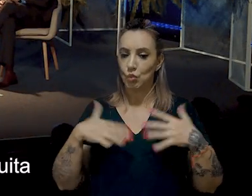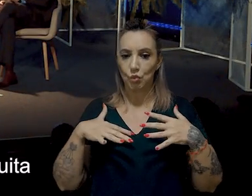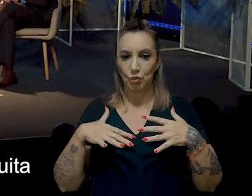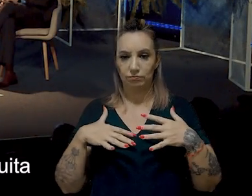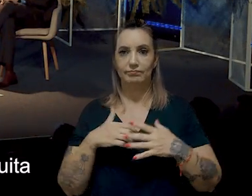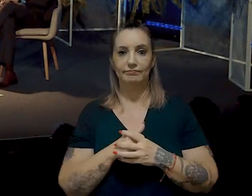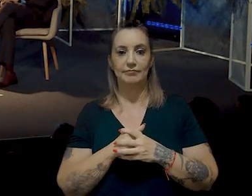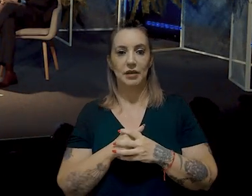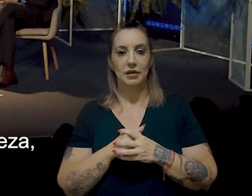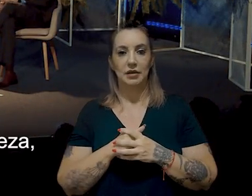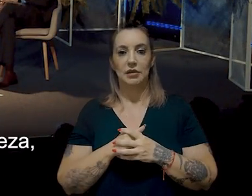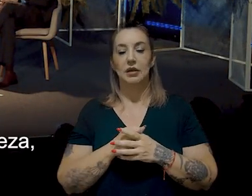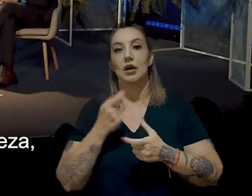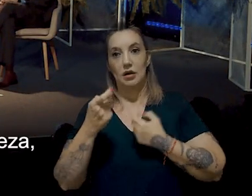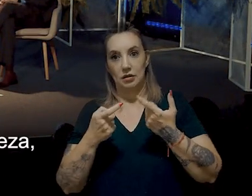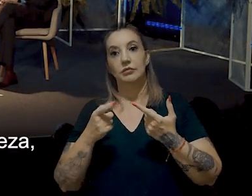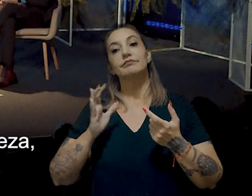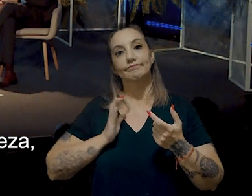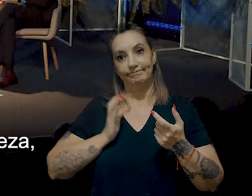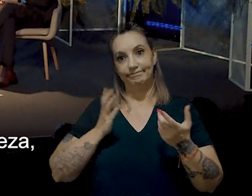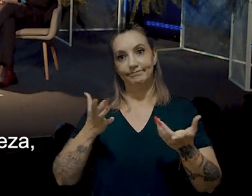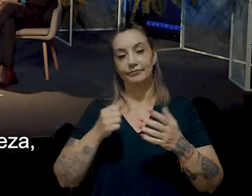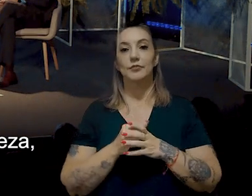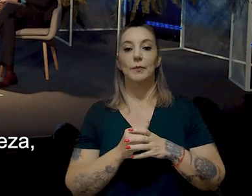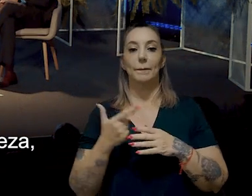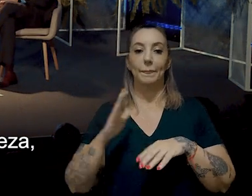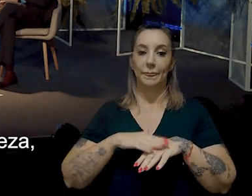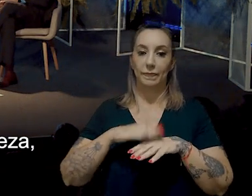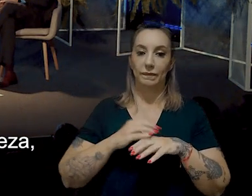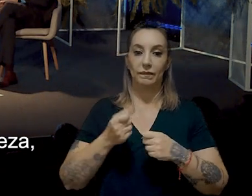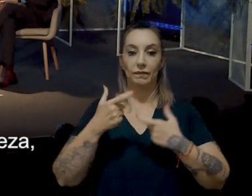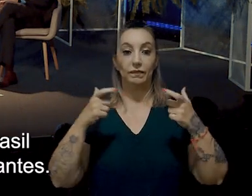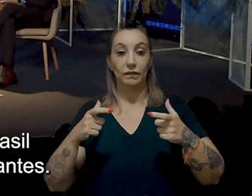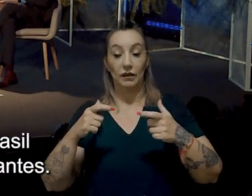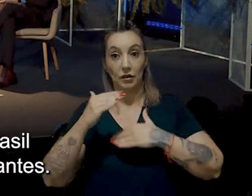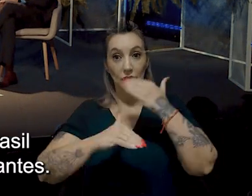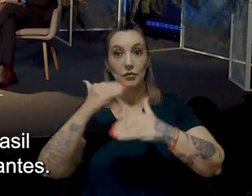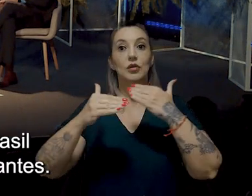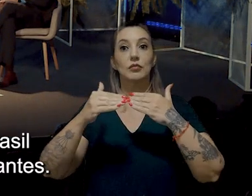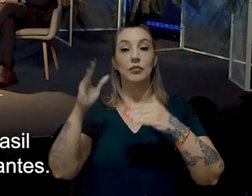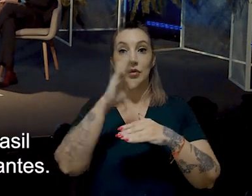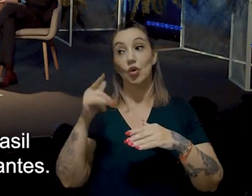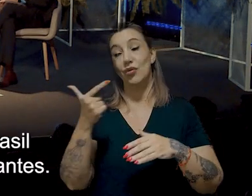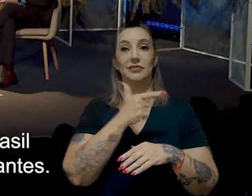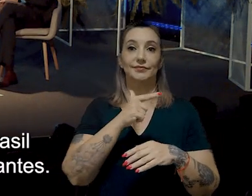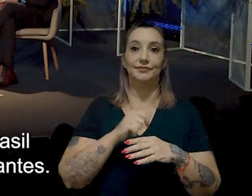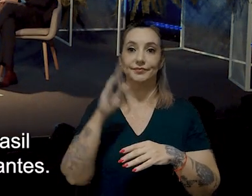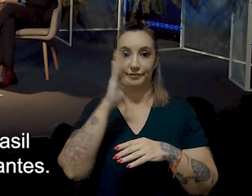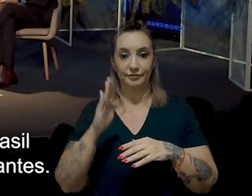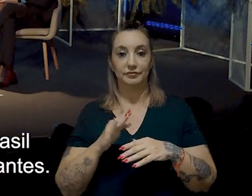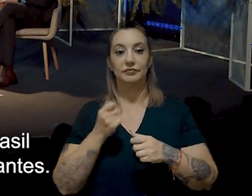muita eh tá trazendo de alguma forma riqueza tá fazendo alguns lugares prosperarem em outros